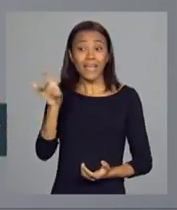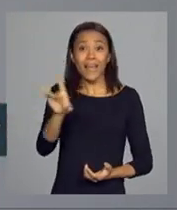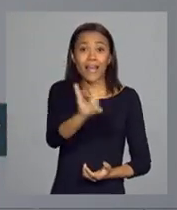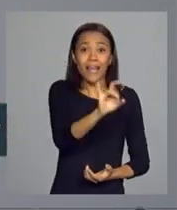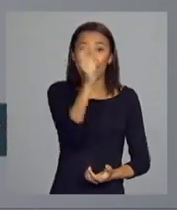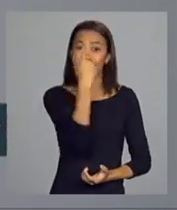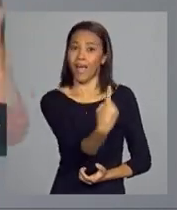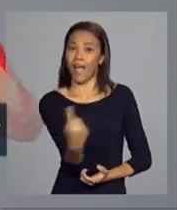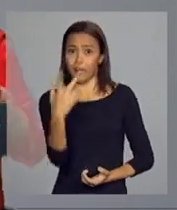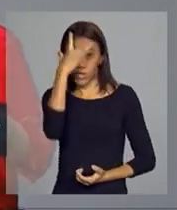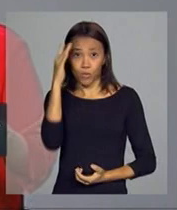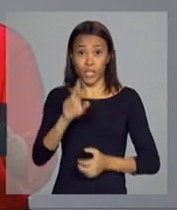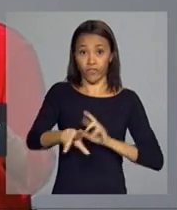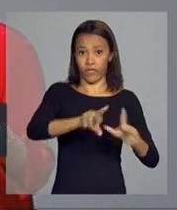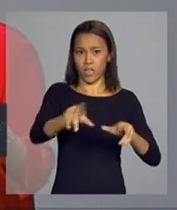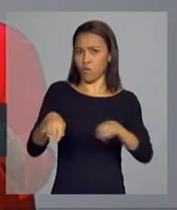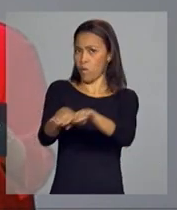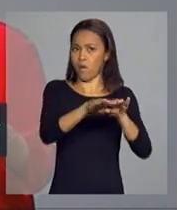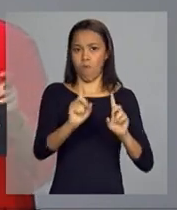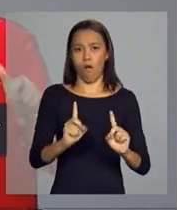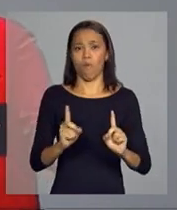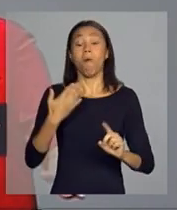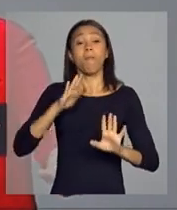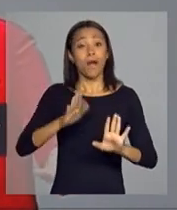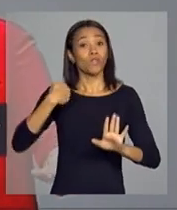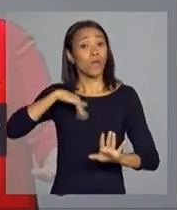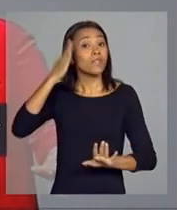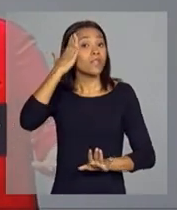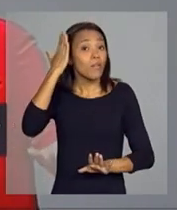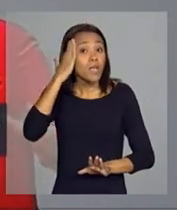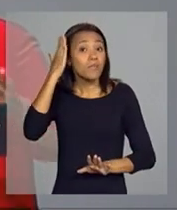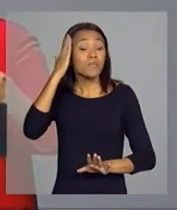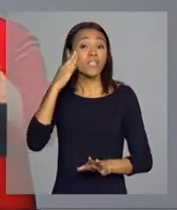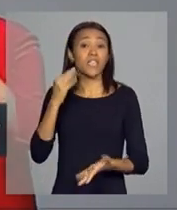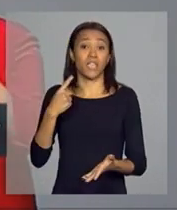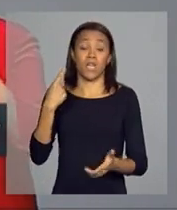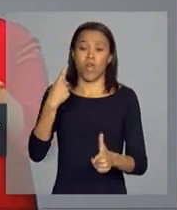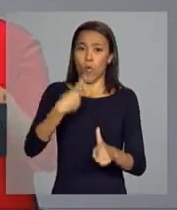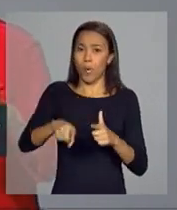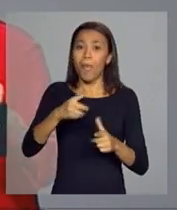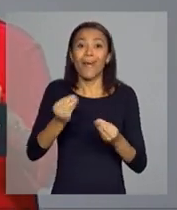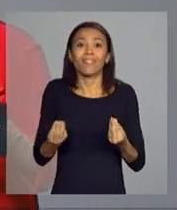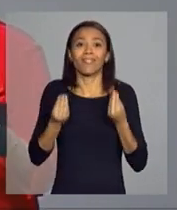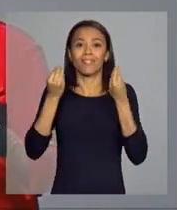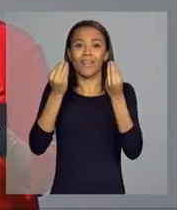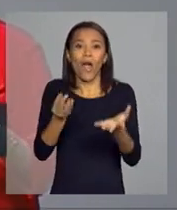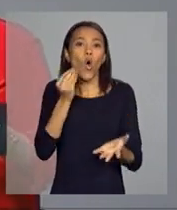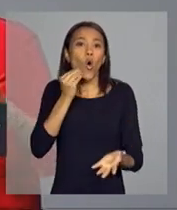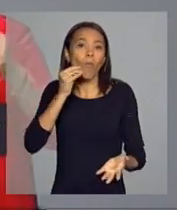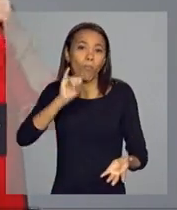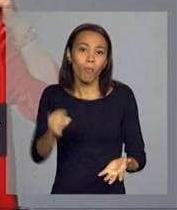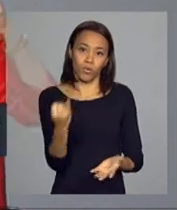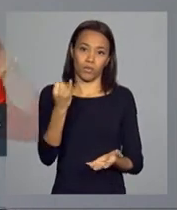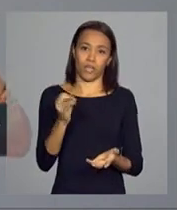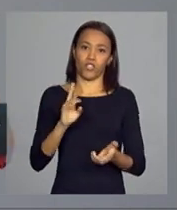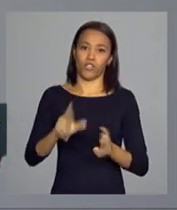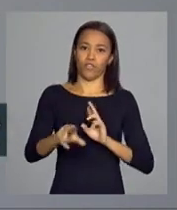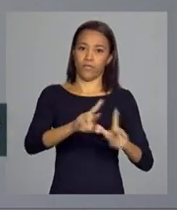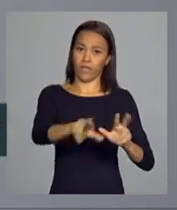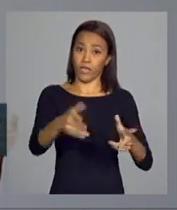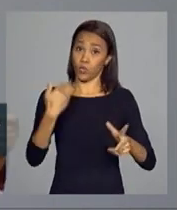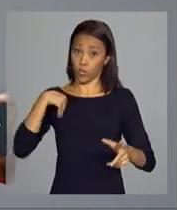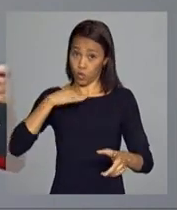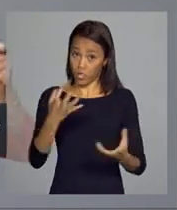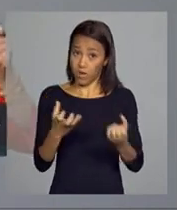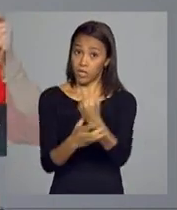da outra, mas nós sabemos também que a raiz da desigualdade são oportunidades diferentes. O que nós queremos